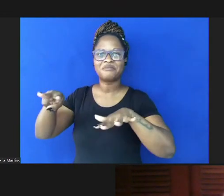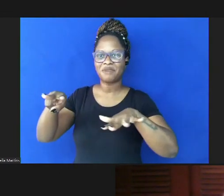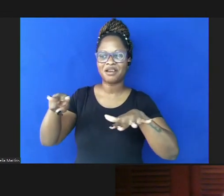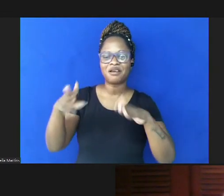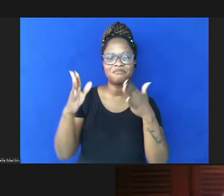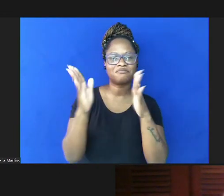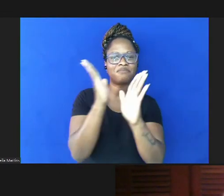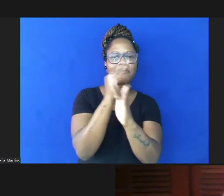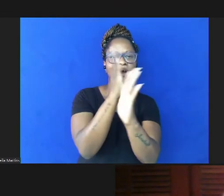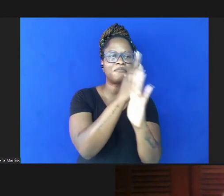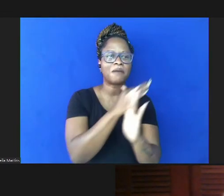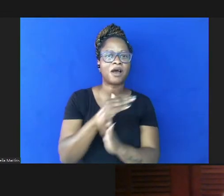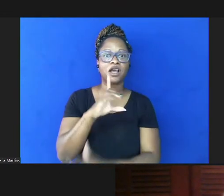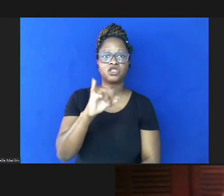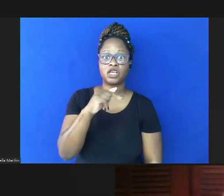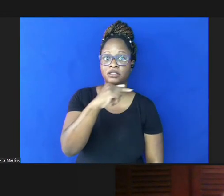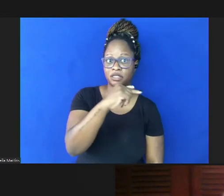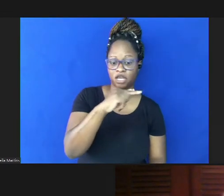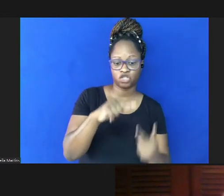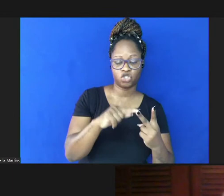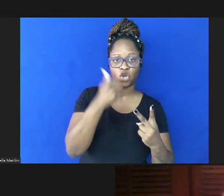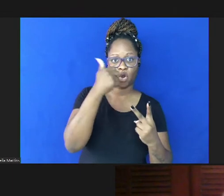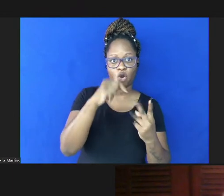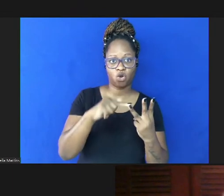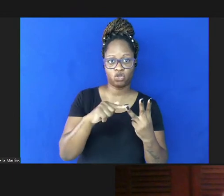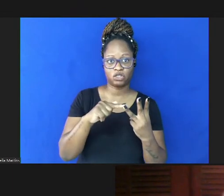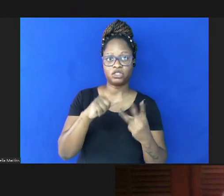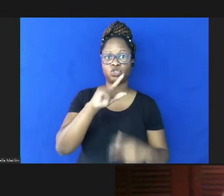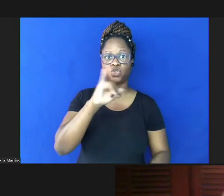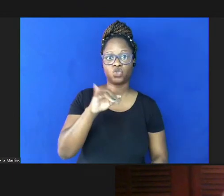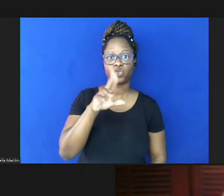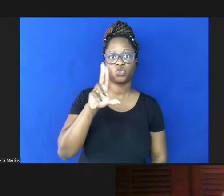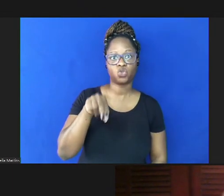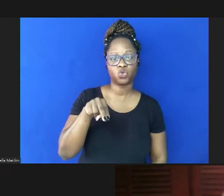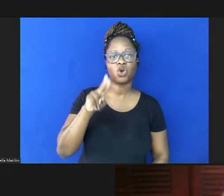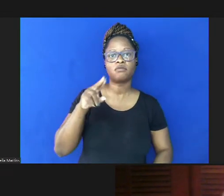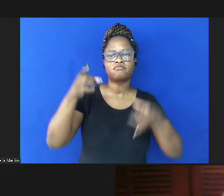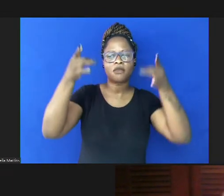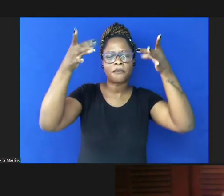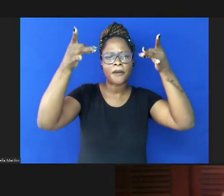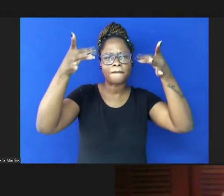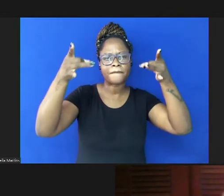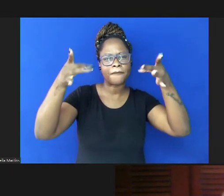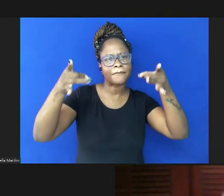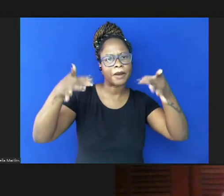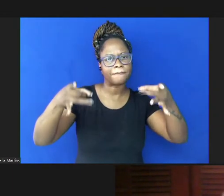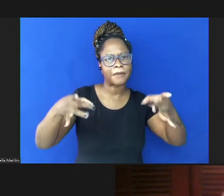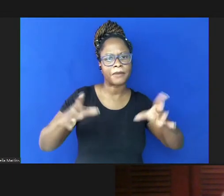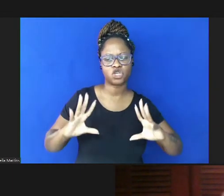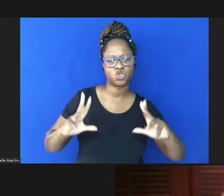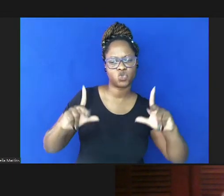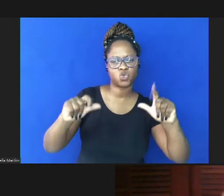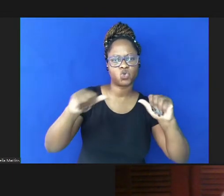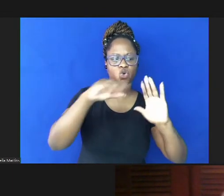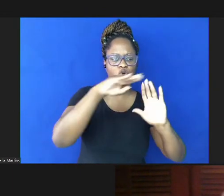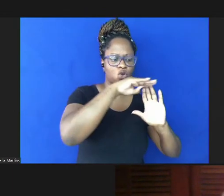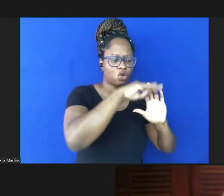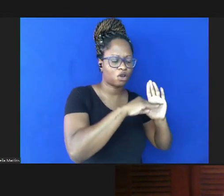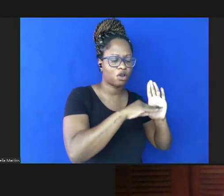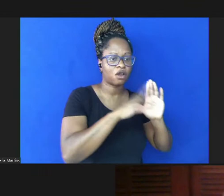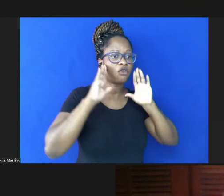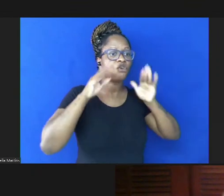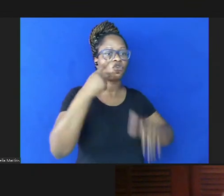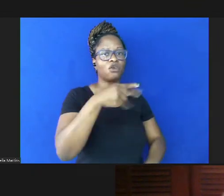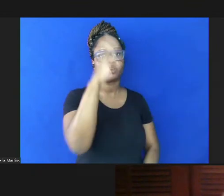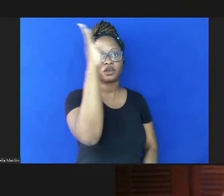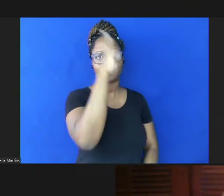de junho, no qual a gente vai estar apresentando de forma bem detalhada todas as nossas opções de bolsa, os programas voltados para os brasileiros, que hoje